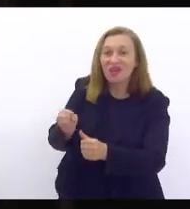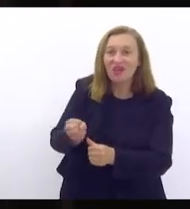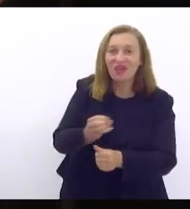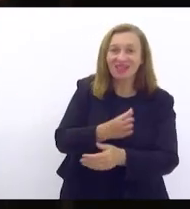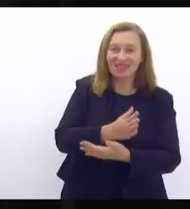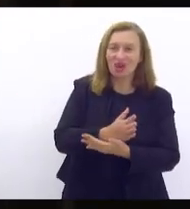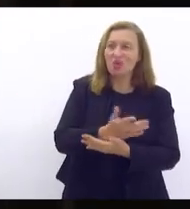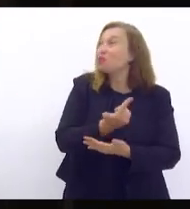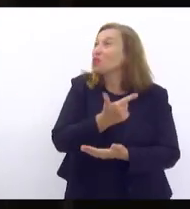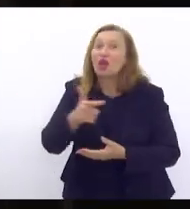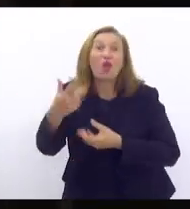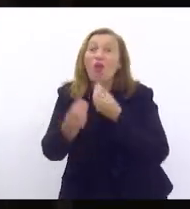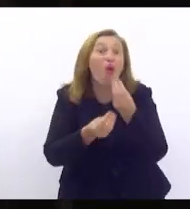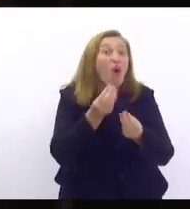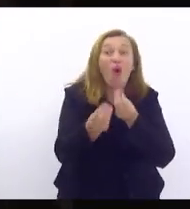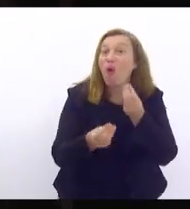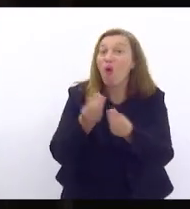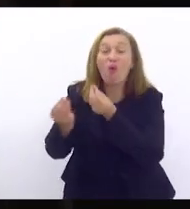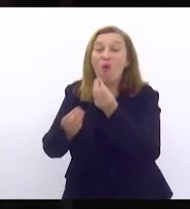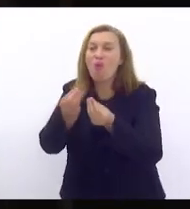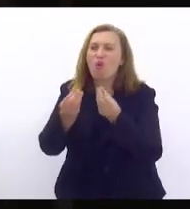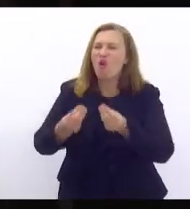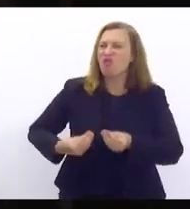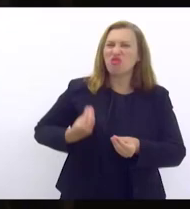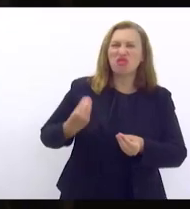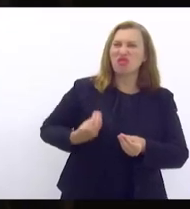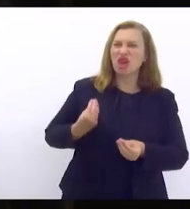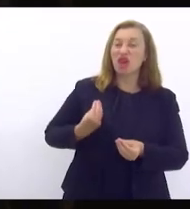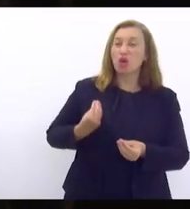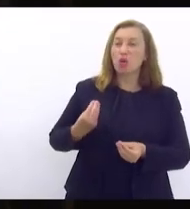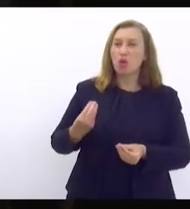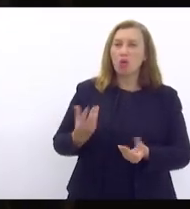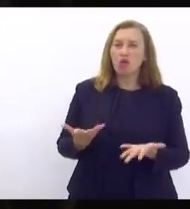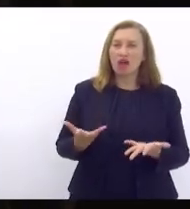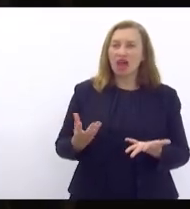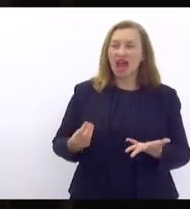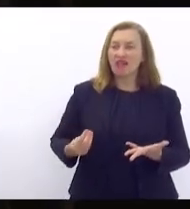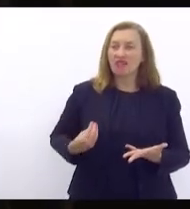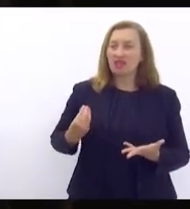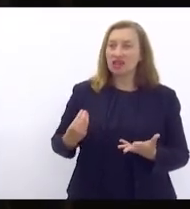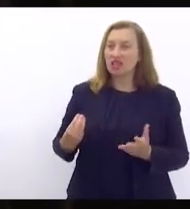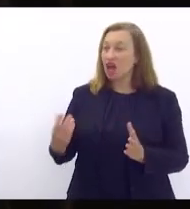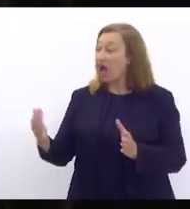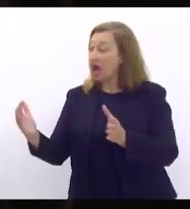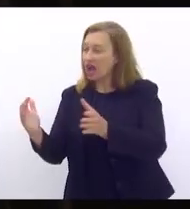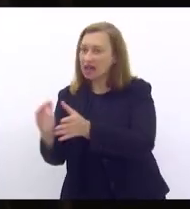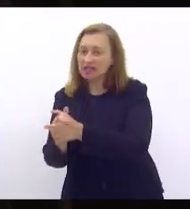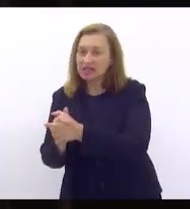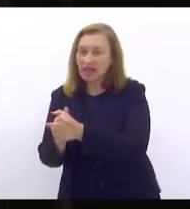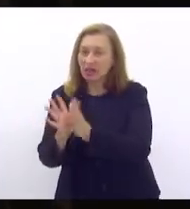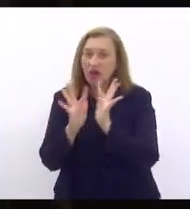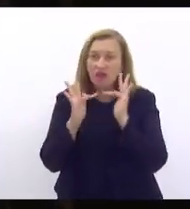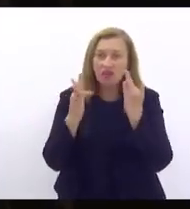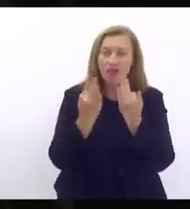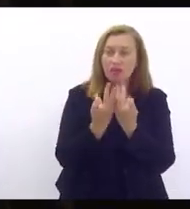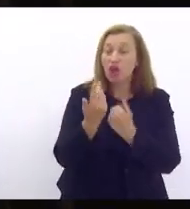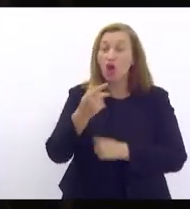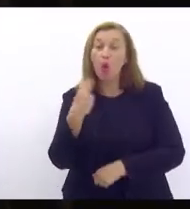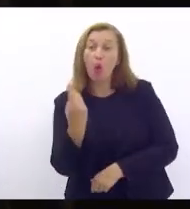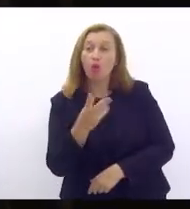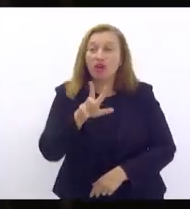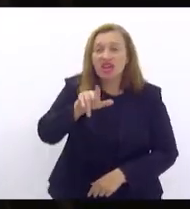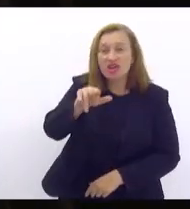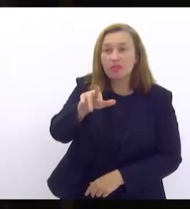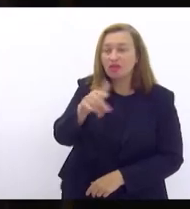Não tem como a gente viver uma vida a dois, a família, ou com o irmão, se